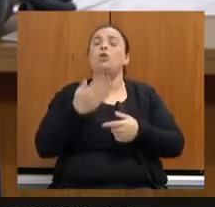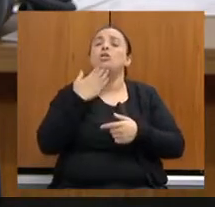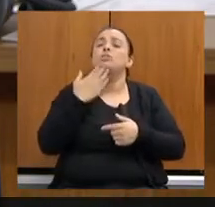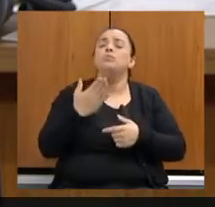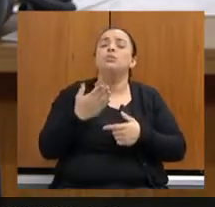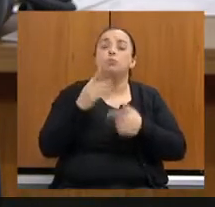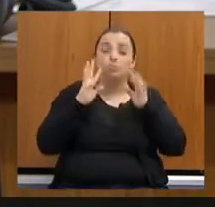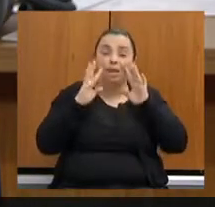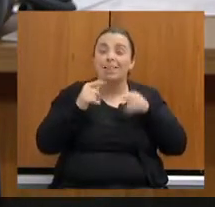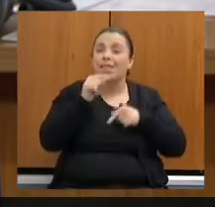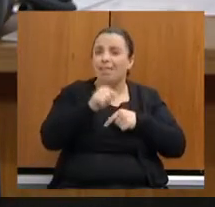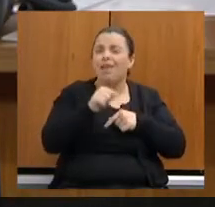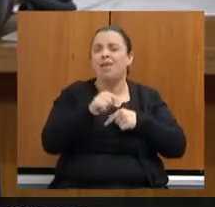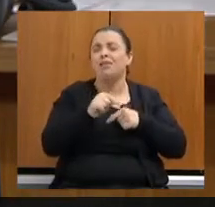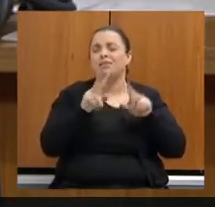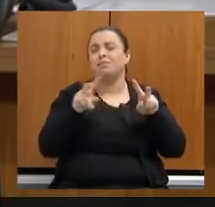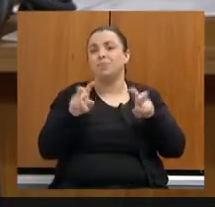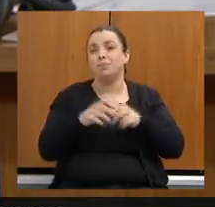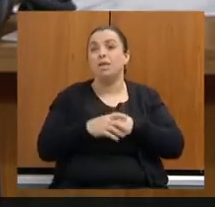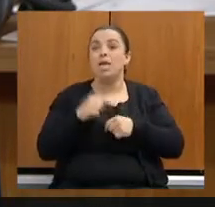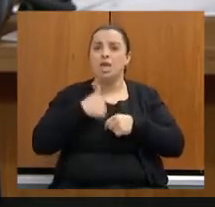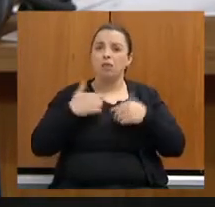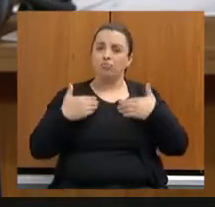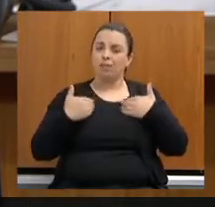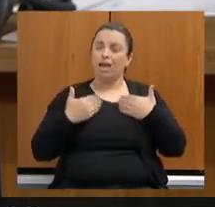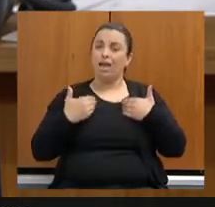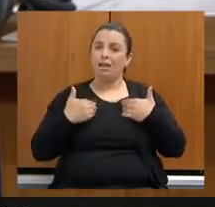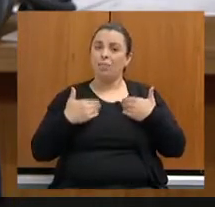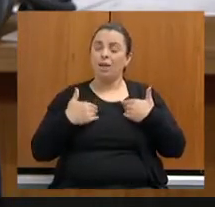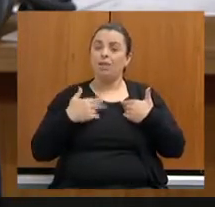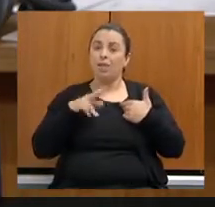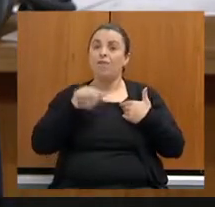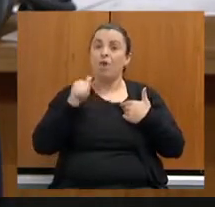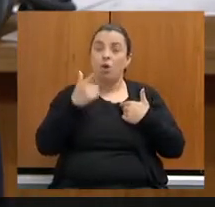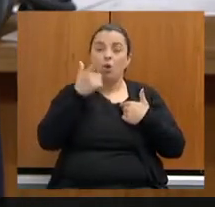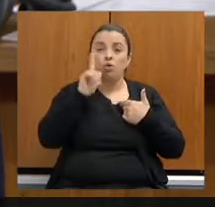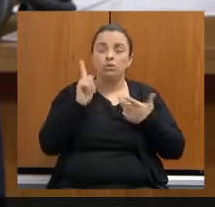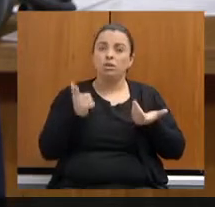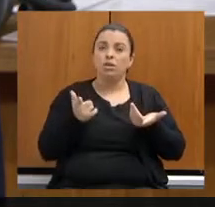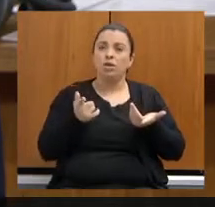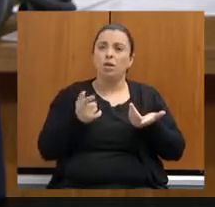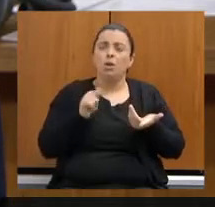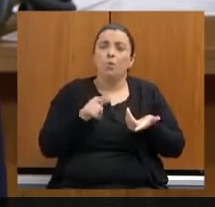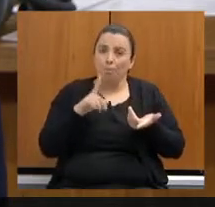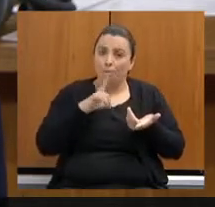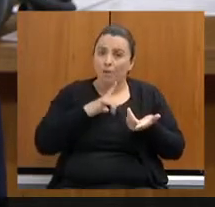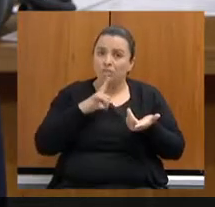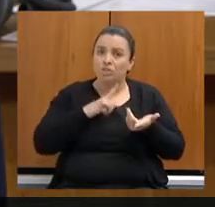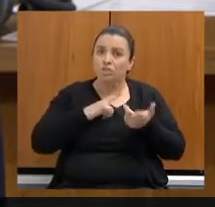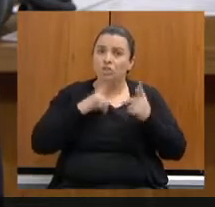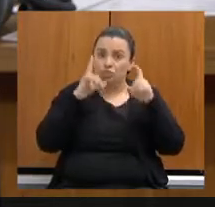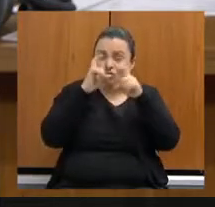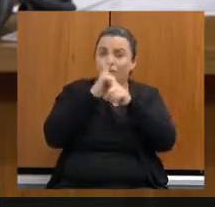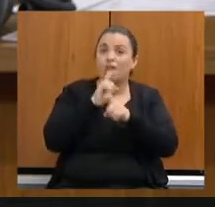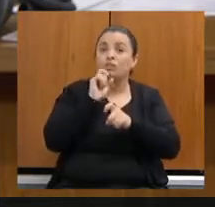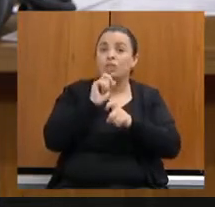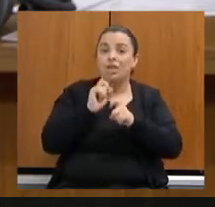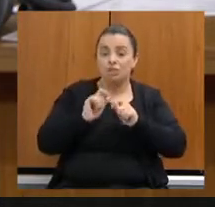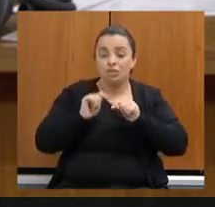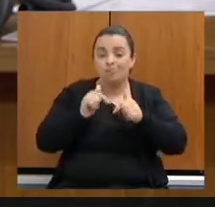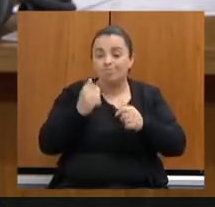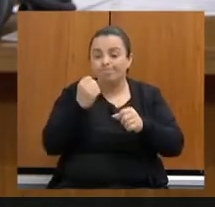então eu tossi muito animada que a gente vai conseguir a dificuldade realmente de execução